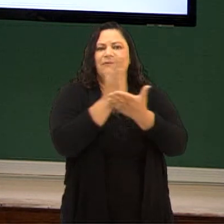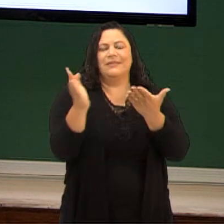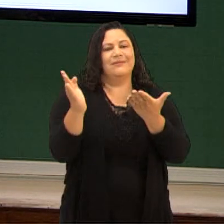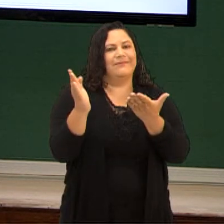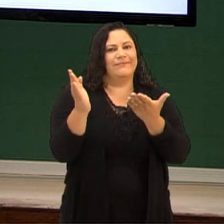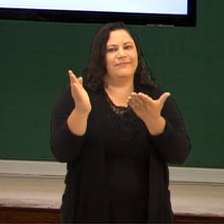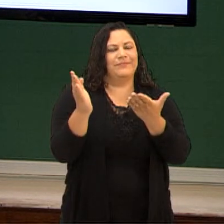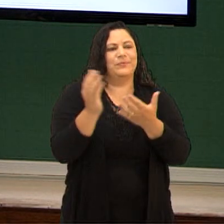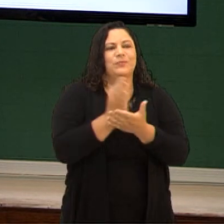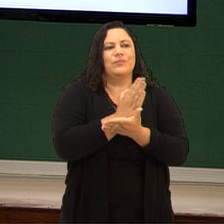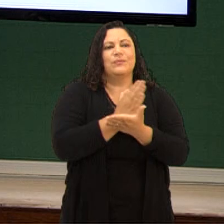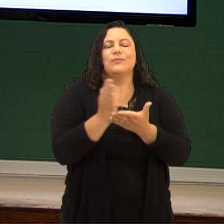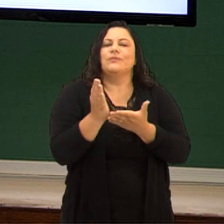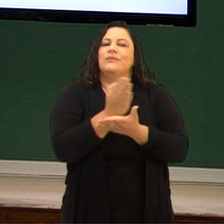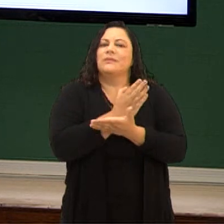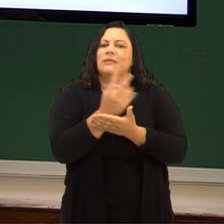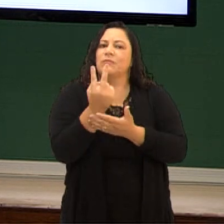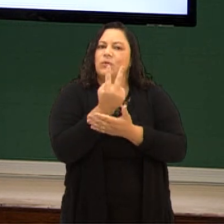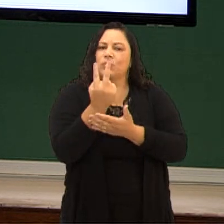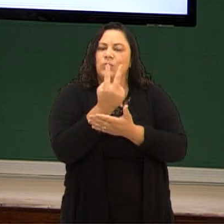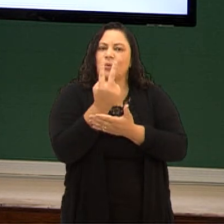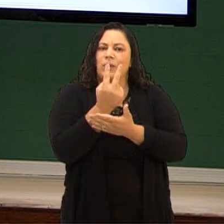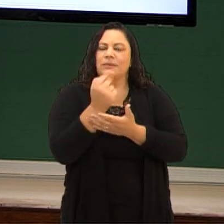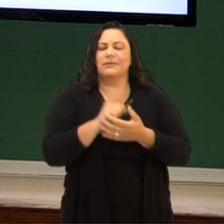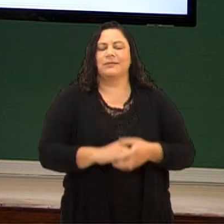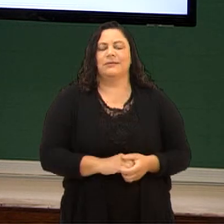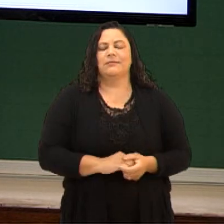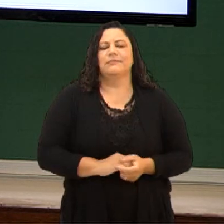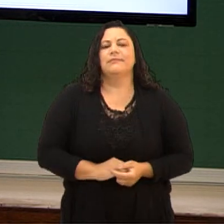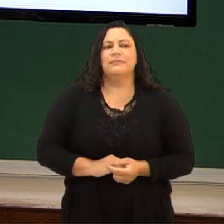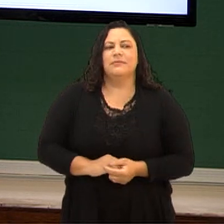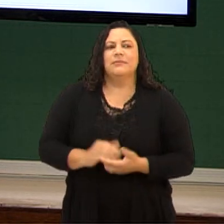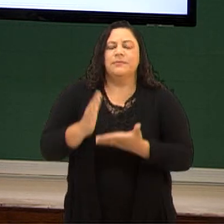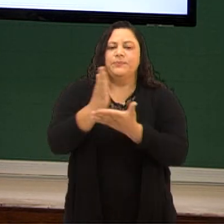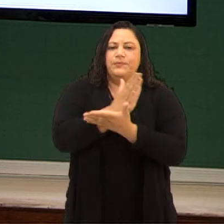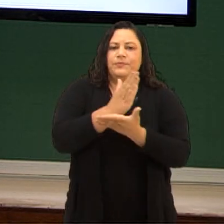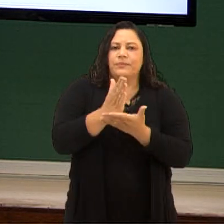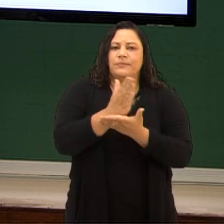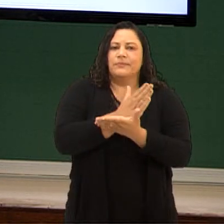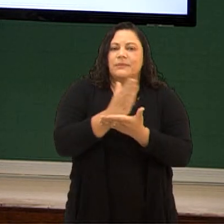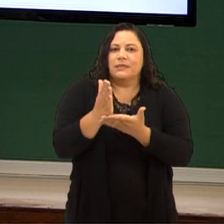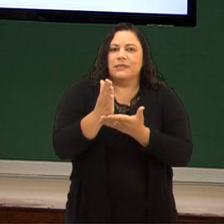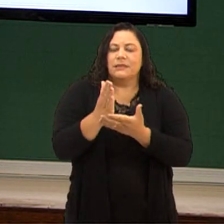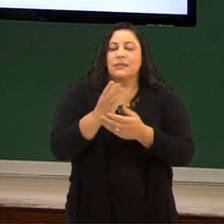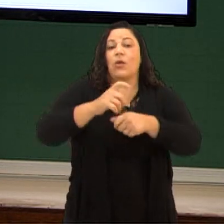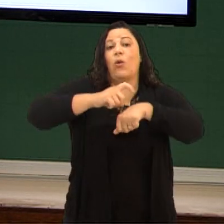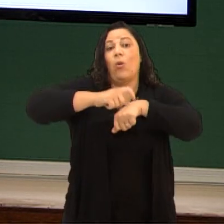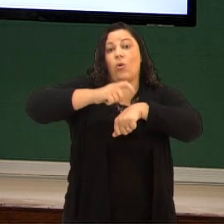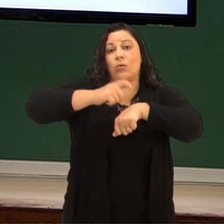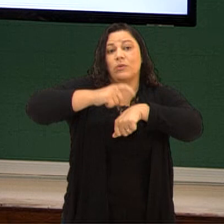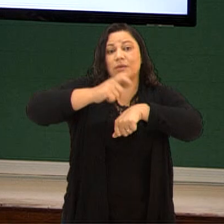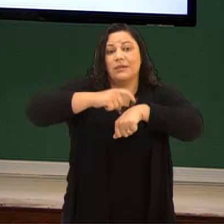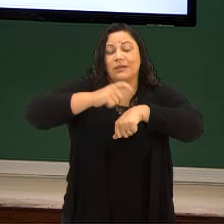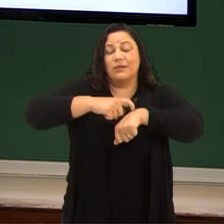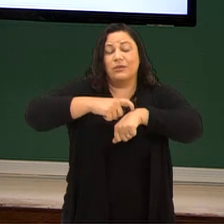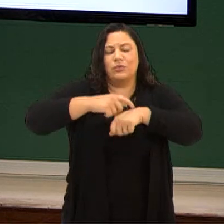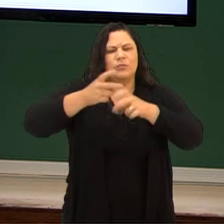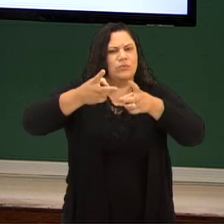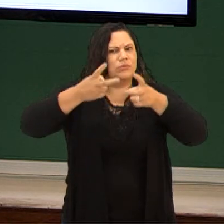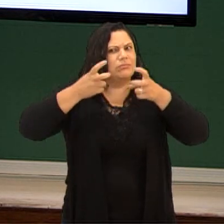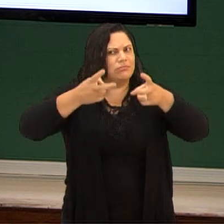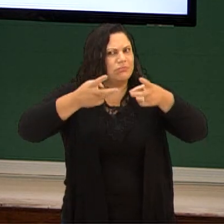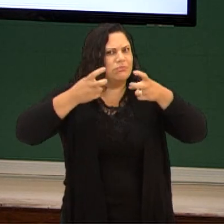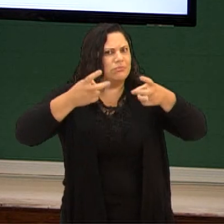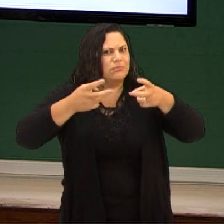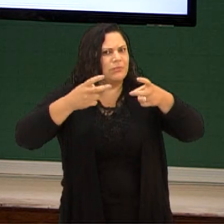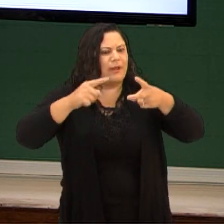parte aqui, certo? Que é um lado do nosso relógio e a outra parte que é o outro lado do nosso relógio. Eu posso